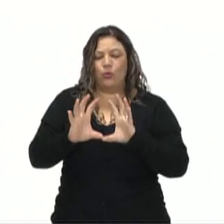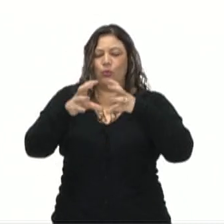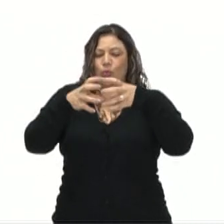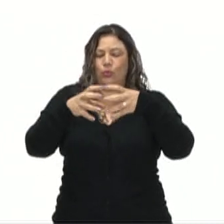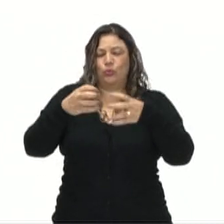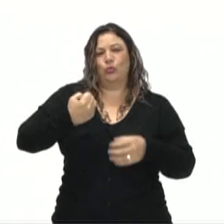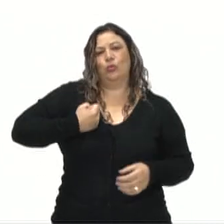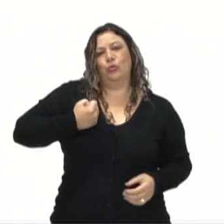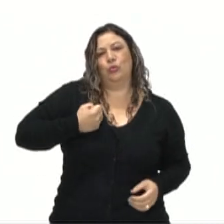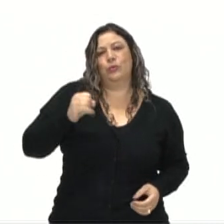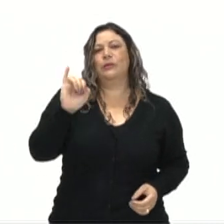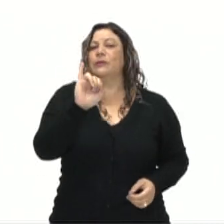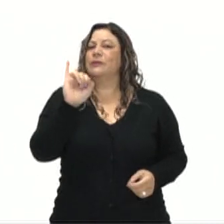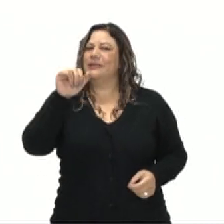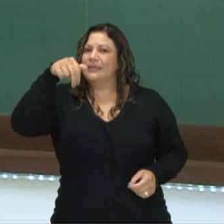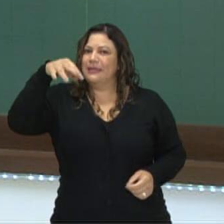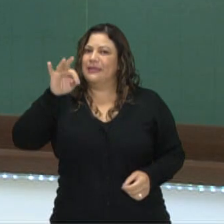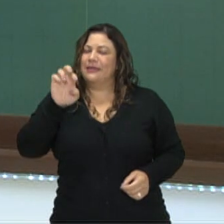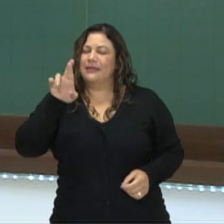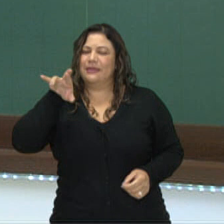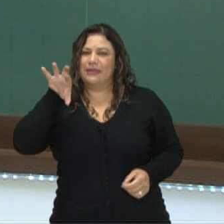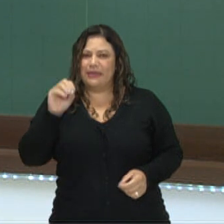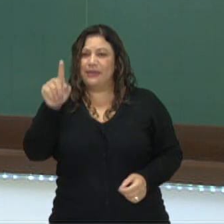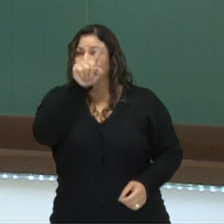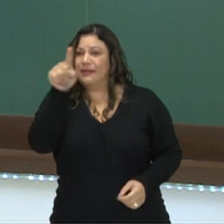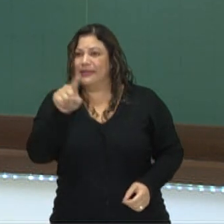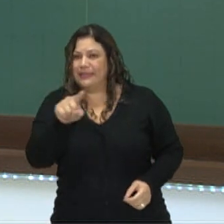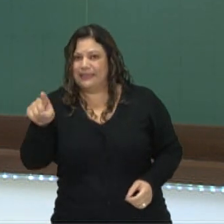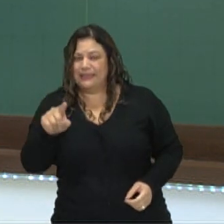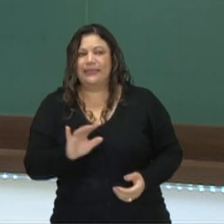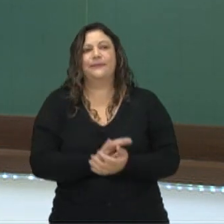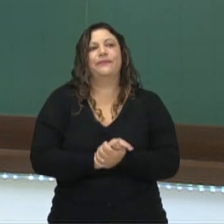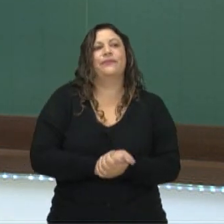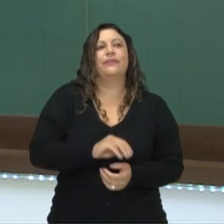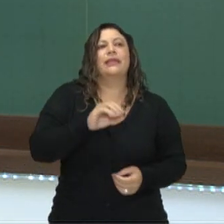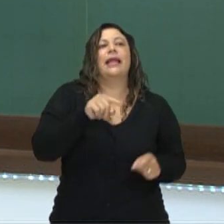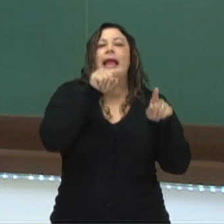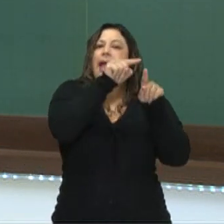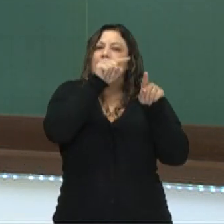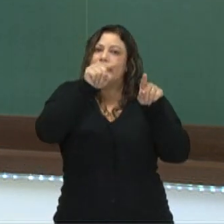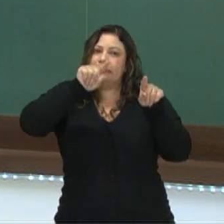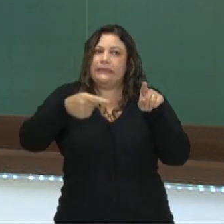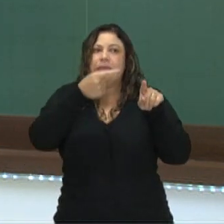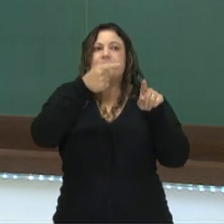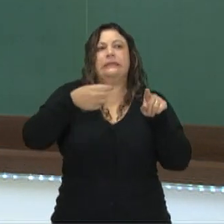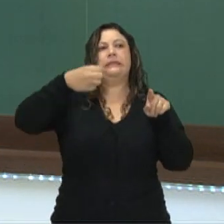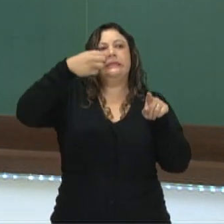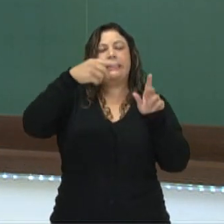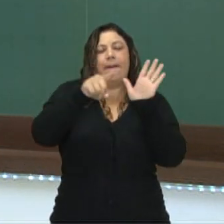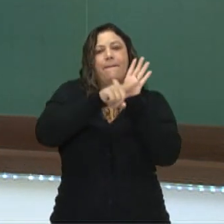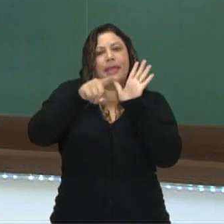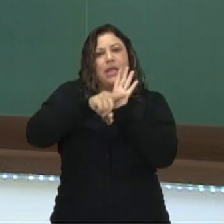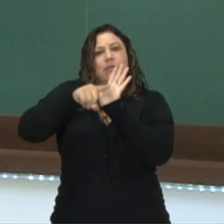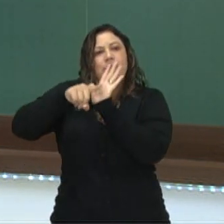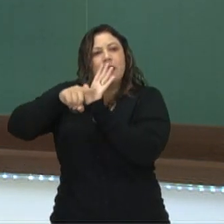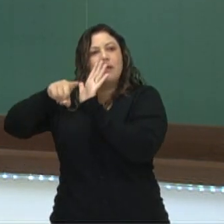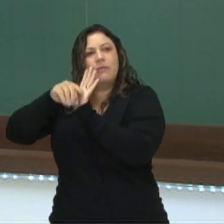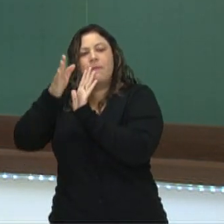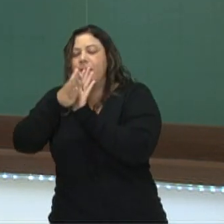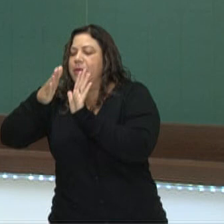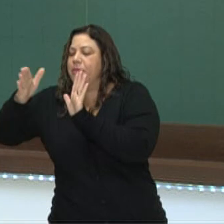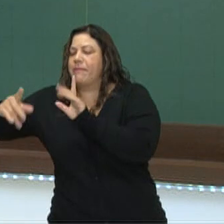nós temos aqui reticências, menos 3, menos 2, menos 1, 0, mais 1, mais 2, mais 3 e